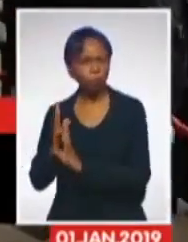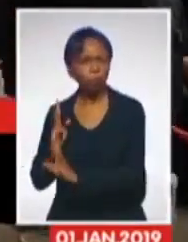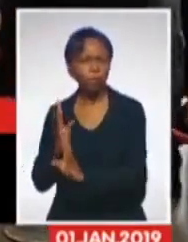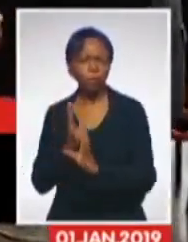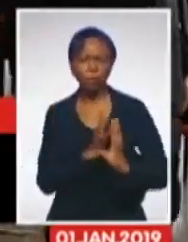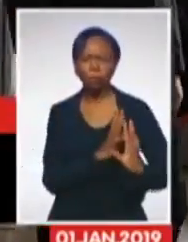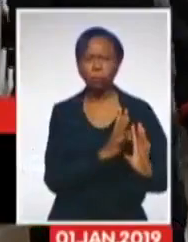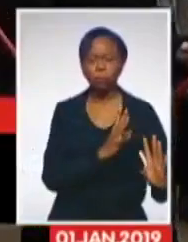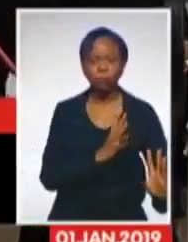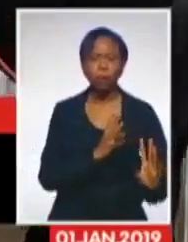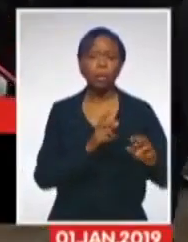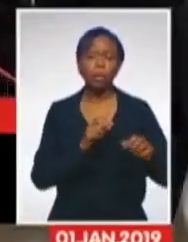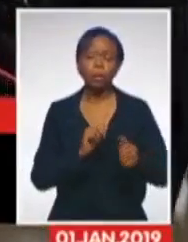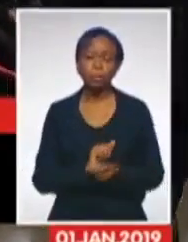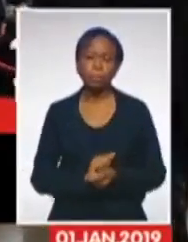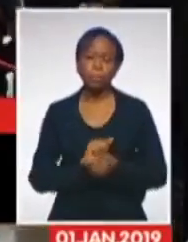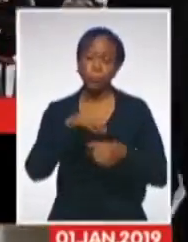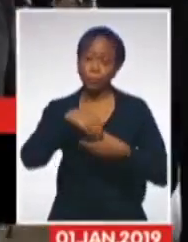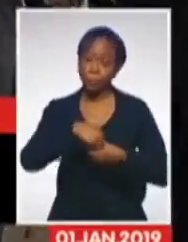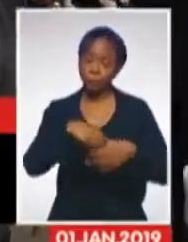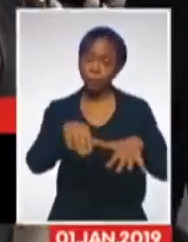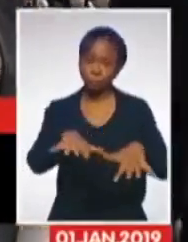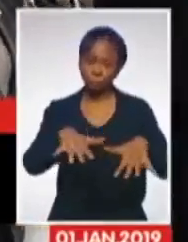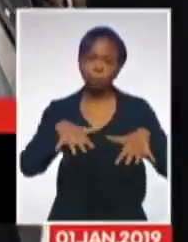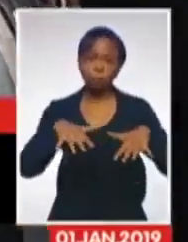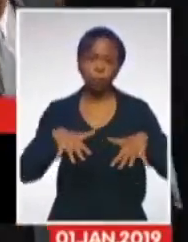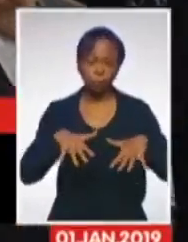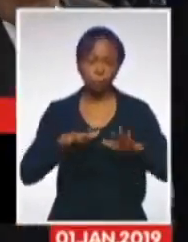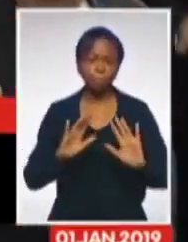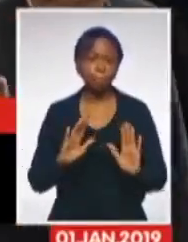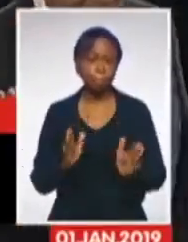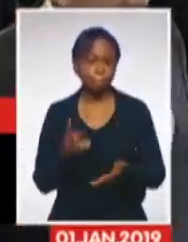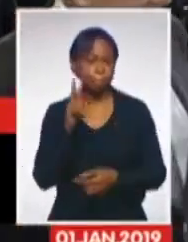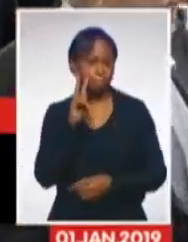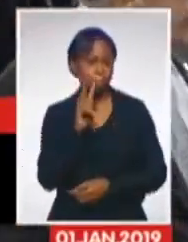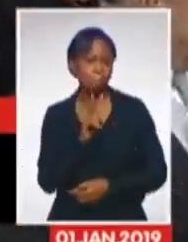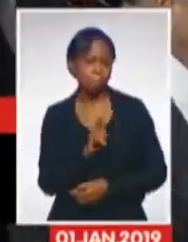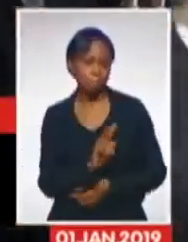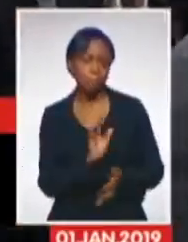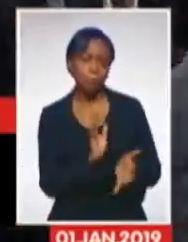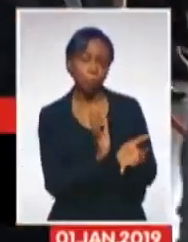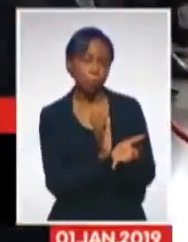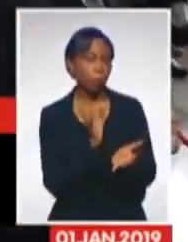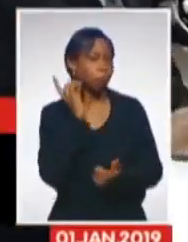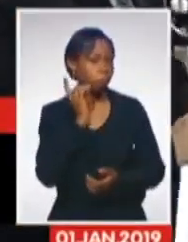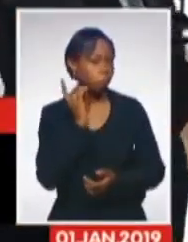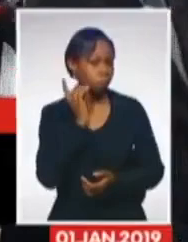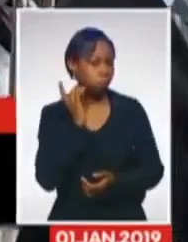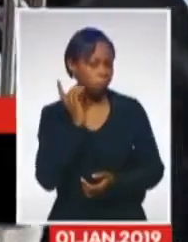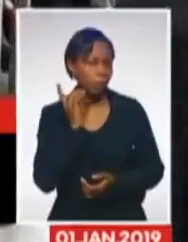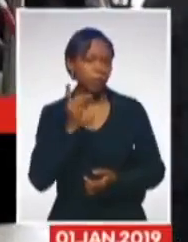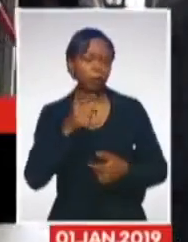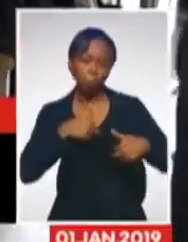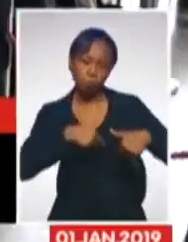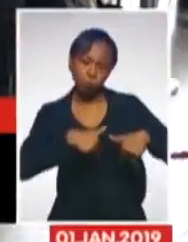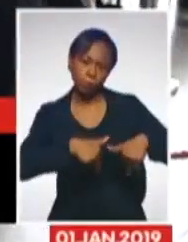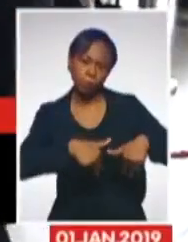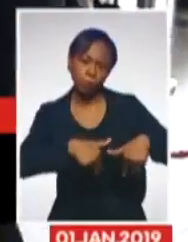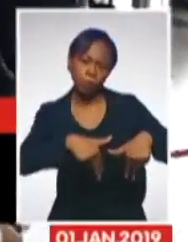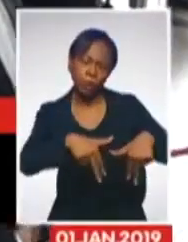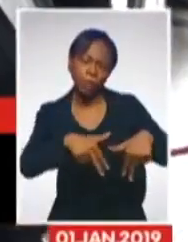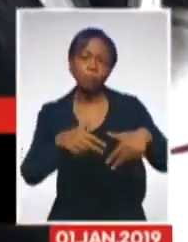colocam no espaço democrático José Aparecido de Oliveira. Já vemos agora aí a comissão de deputados se encaminhando